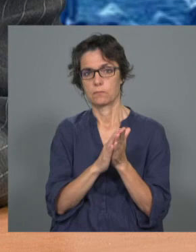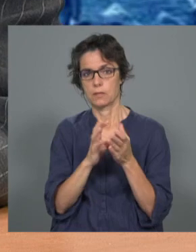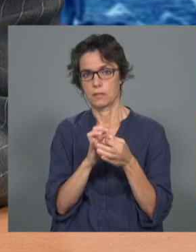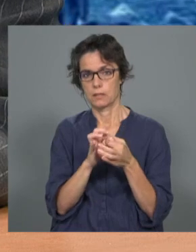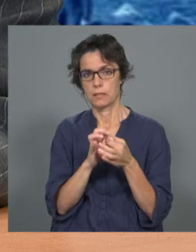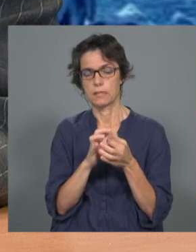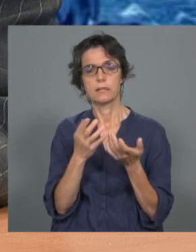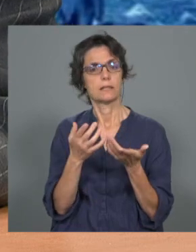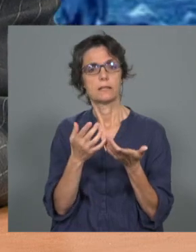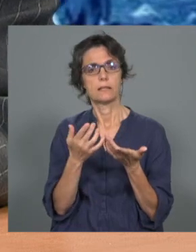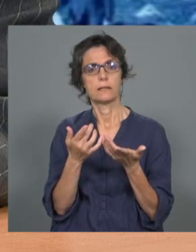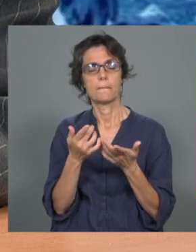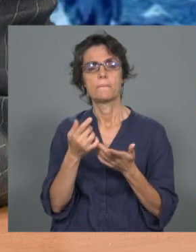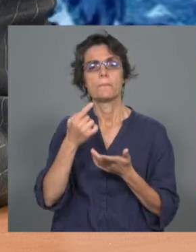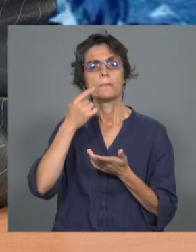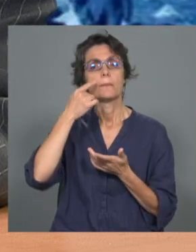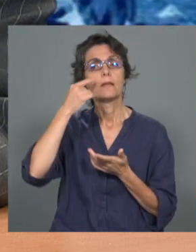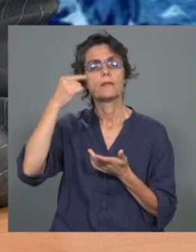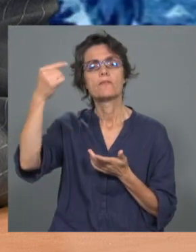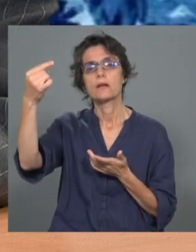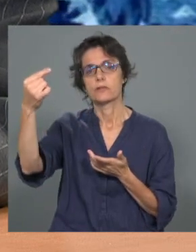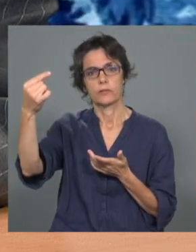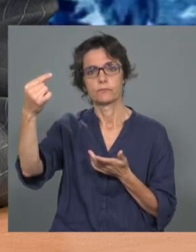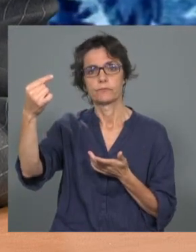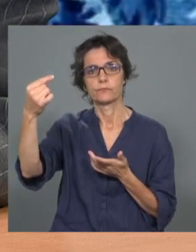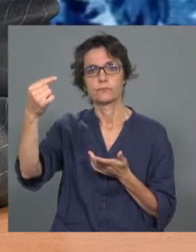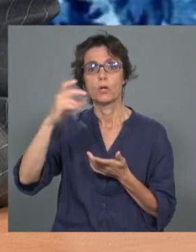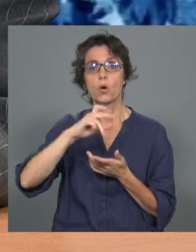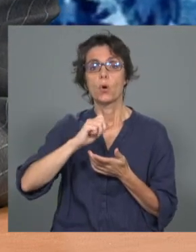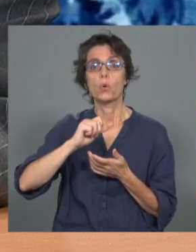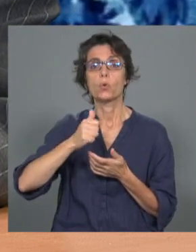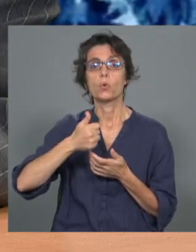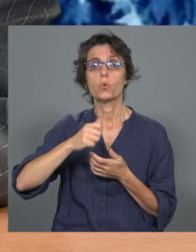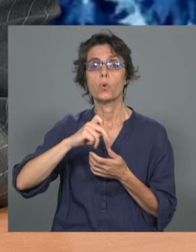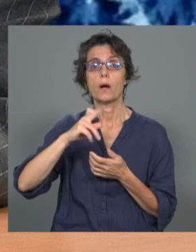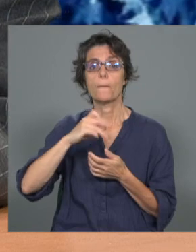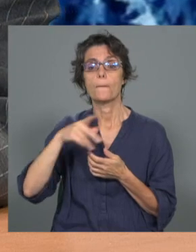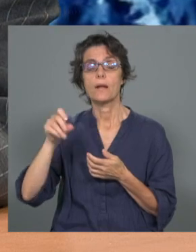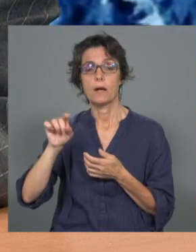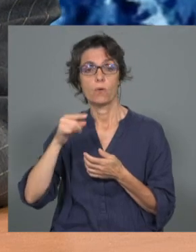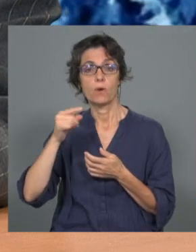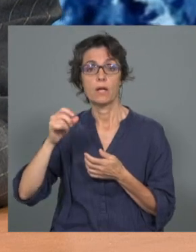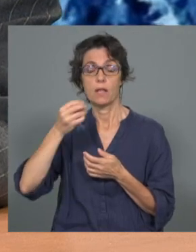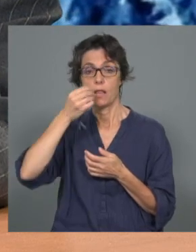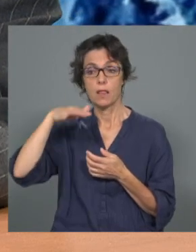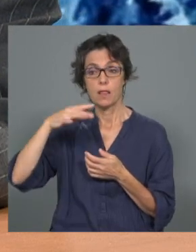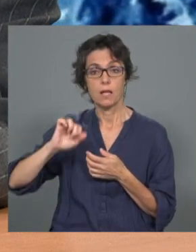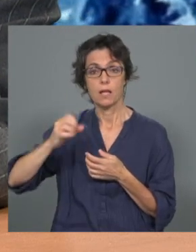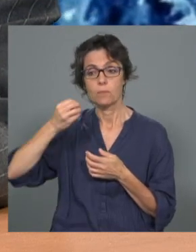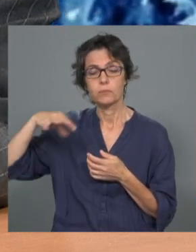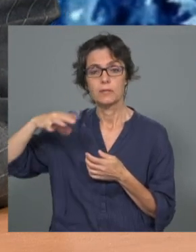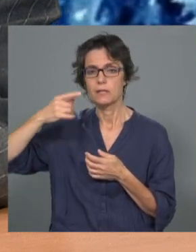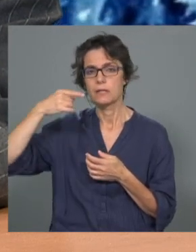itinerância, começando logo por Abraão, deixa a tua terra e parte. E parte sem teres ainda os contornos do